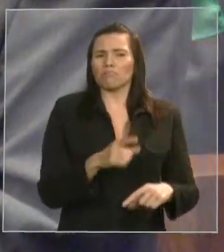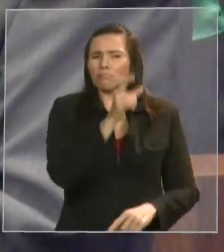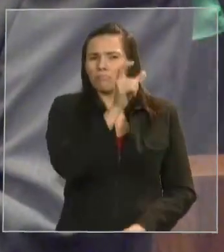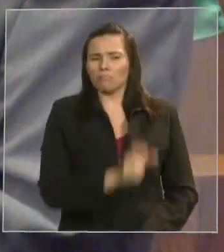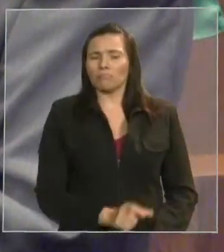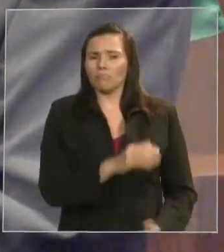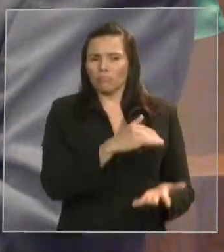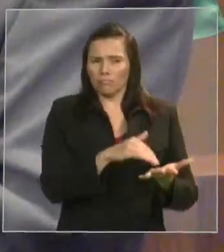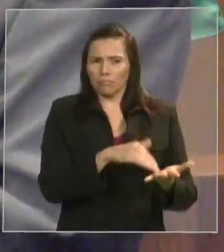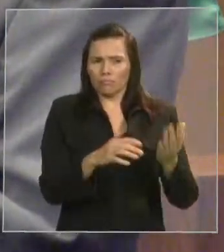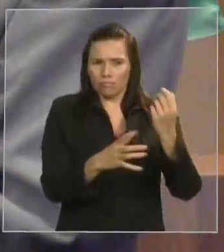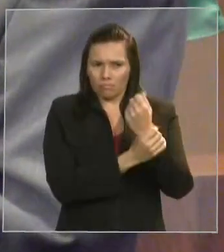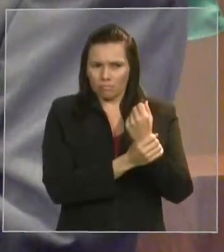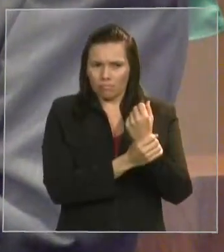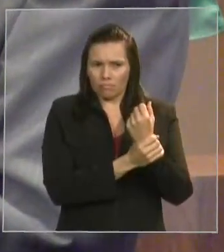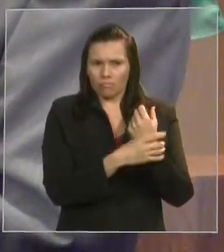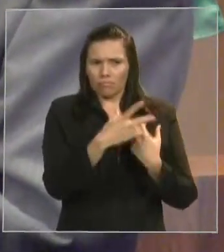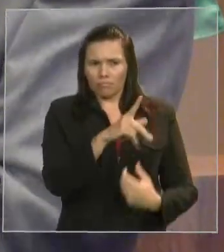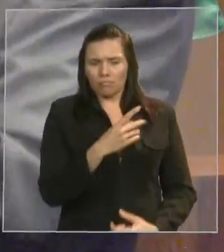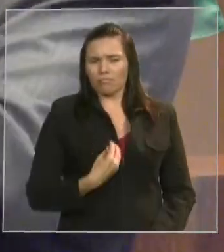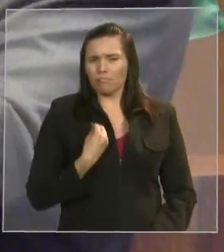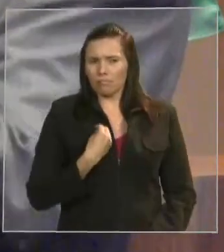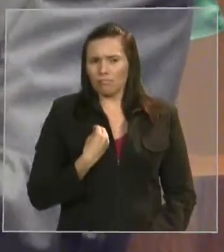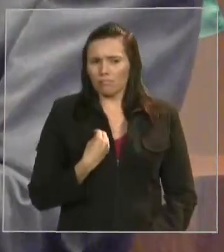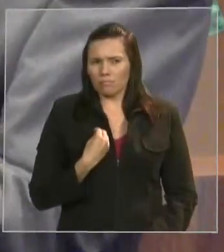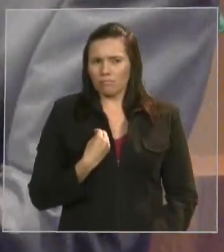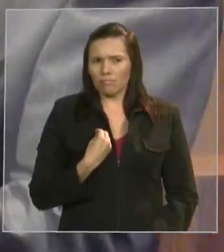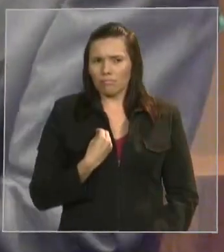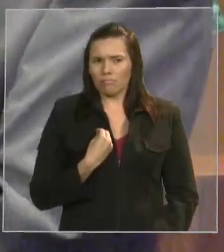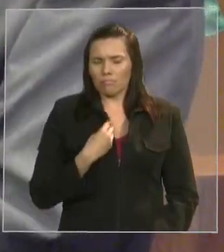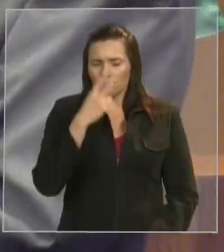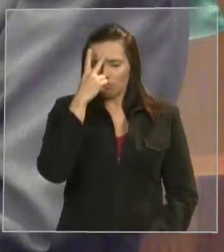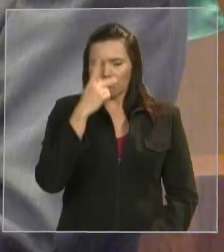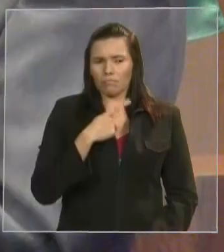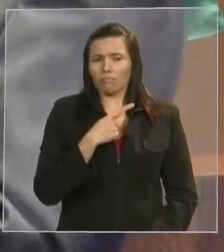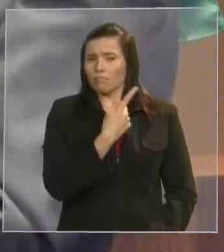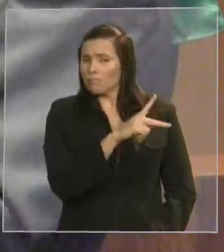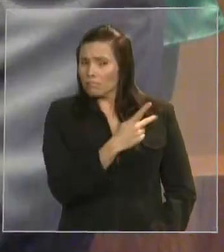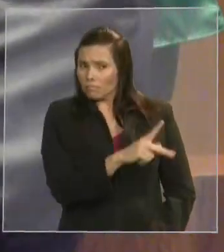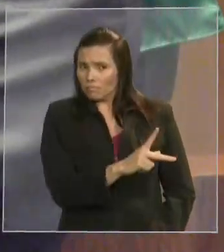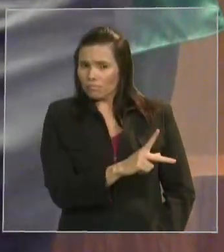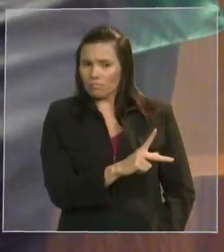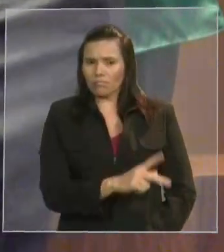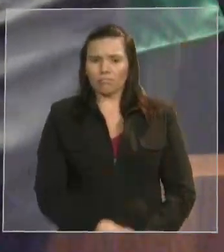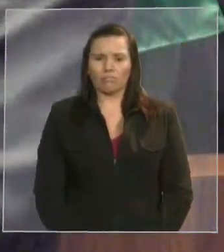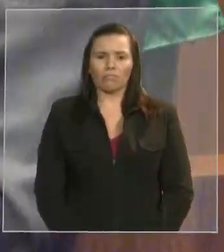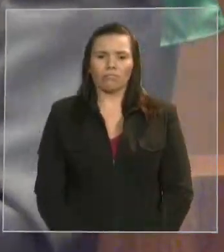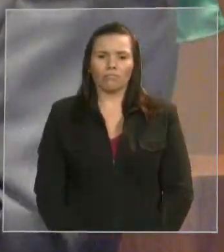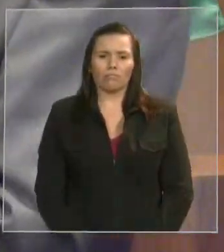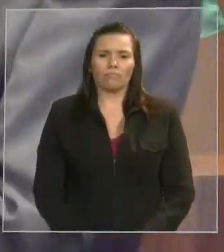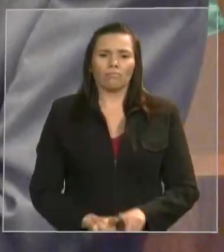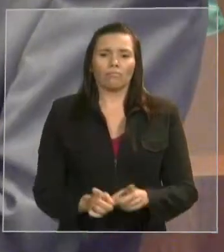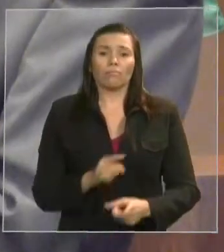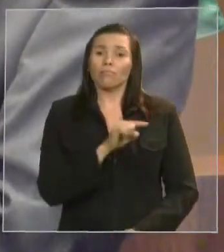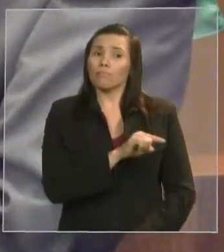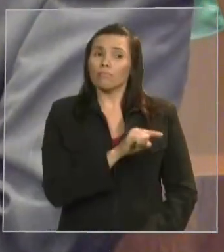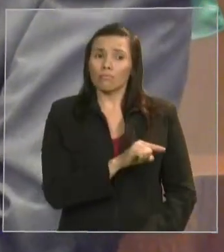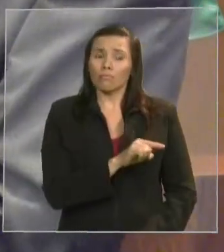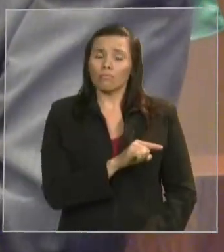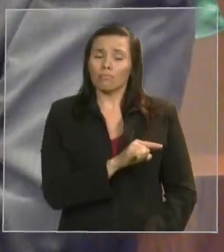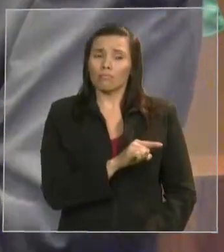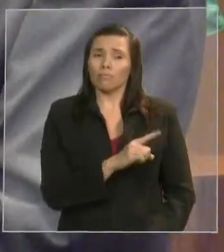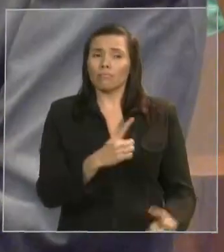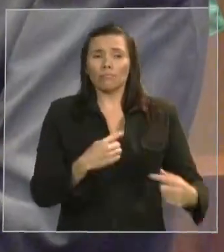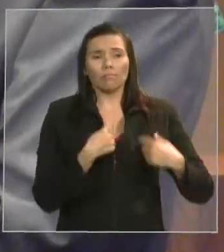secretário. E ele, com o desequilíbrio que todo mundo conhece, entrou até no aspecto de política partidária, que isso é